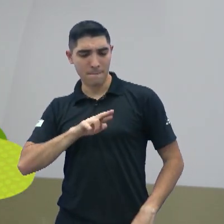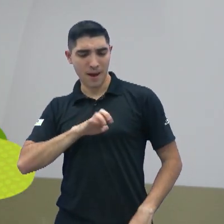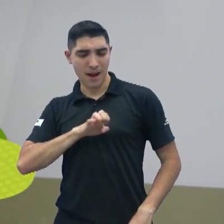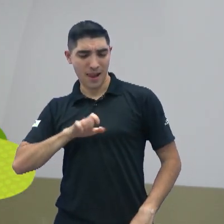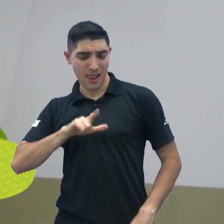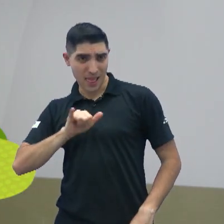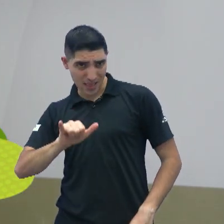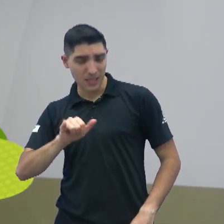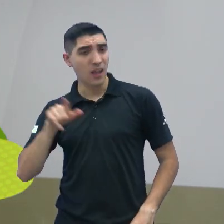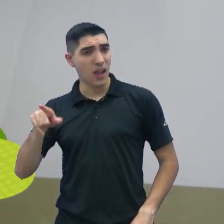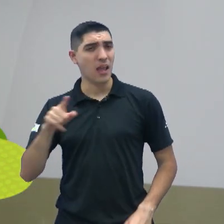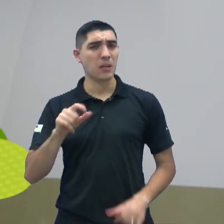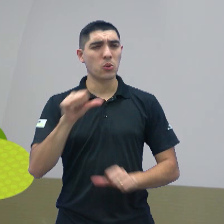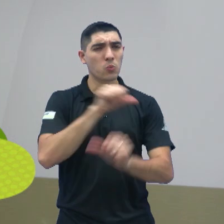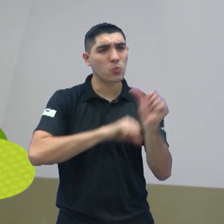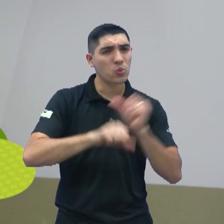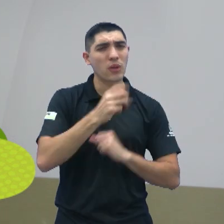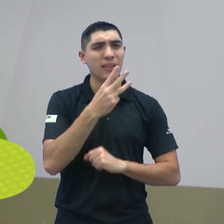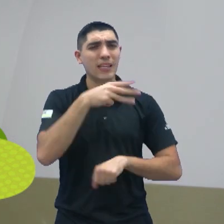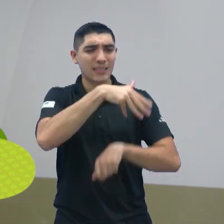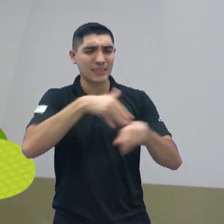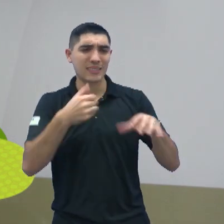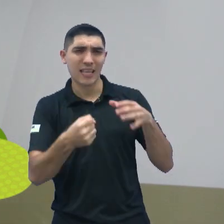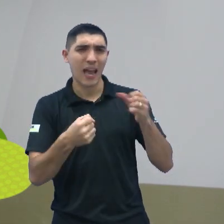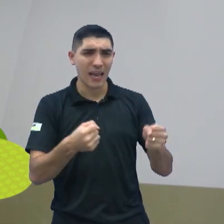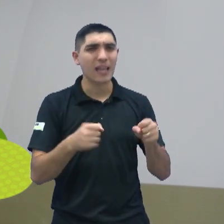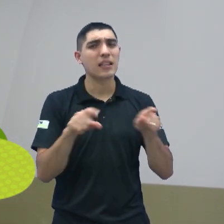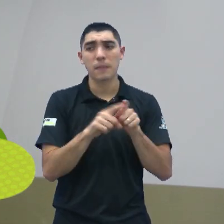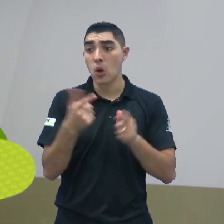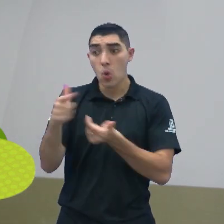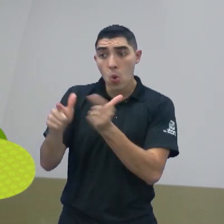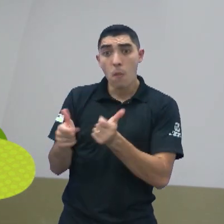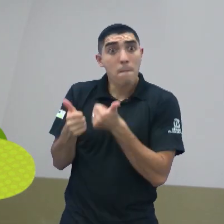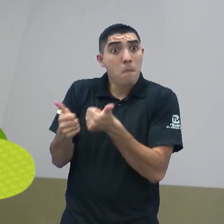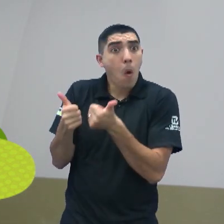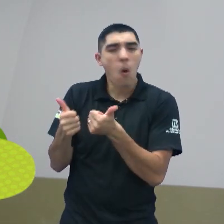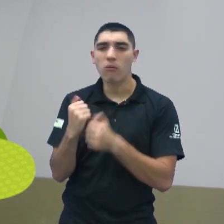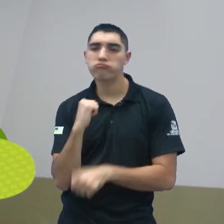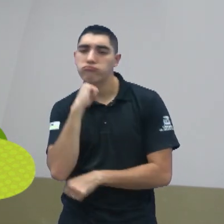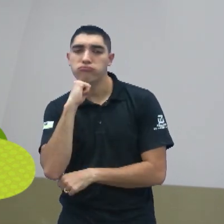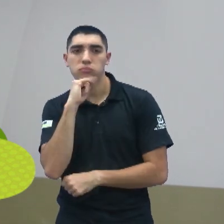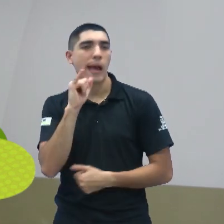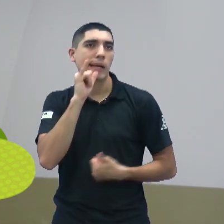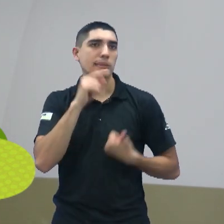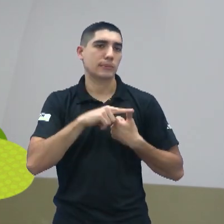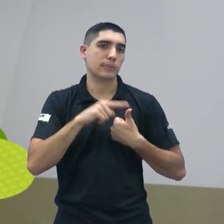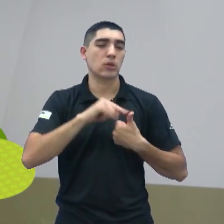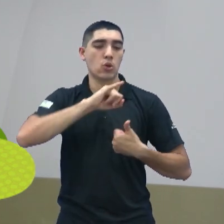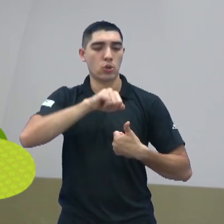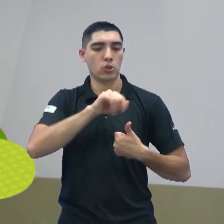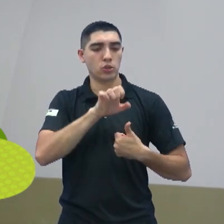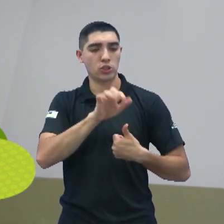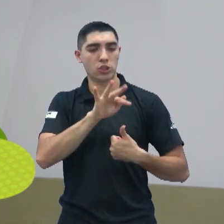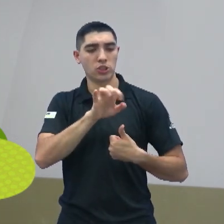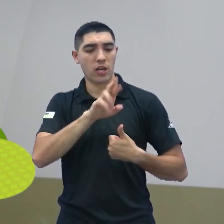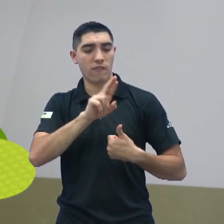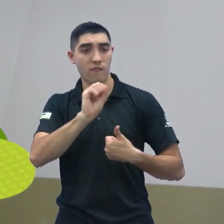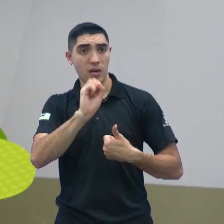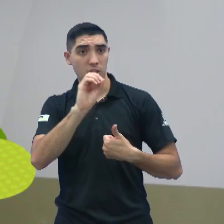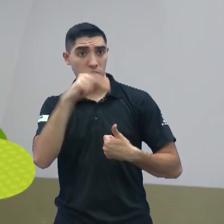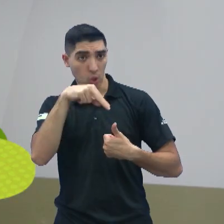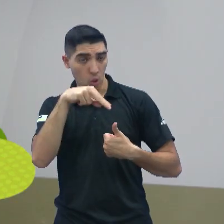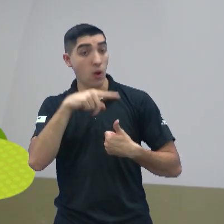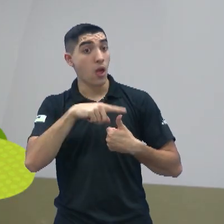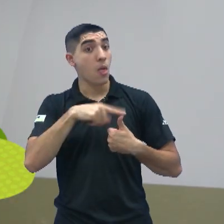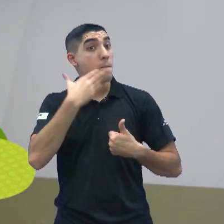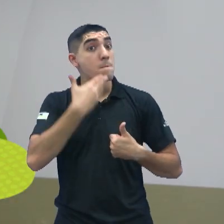com 3 zagueiros, deixou peças importantes no banco de reservas, como, por exemplo, o Jefferson ali, que é talvez o melhor